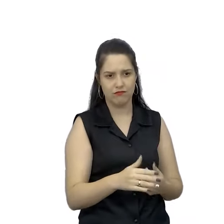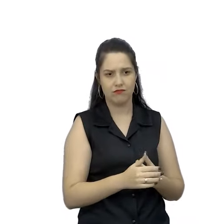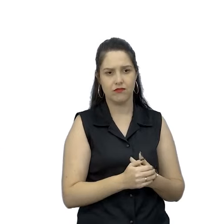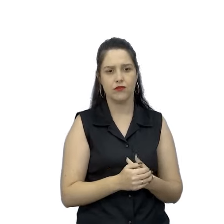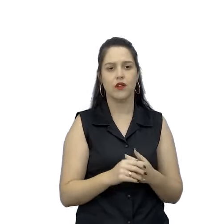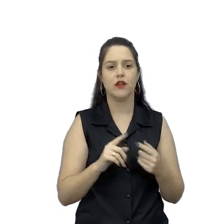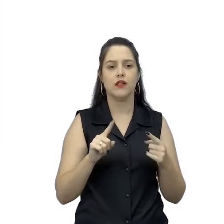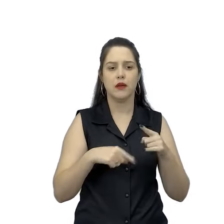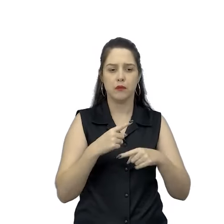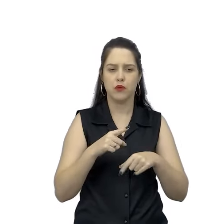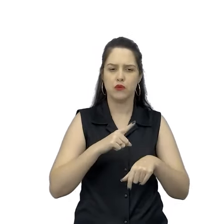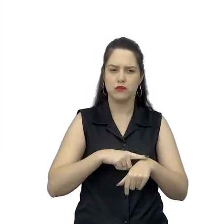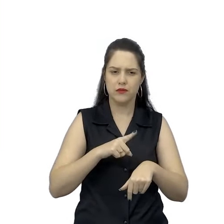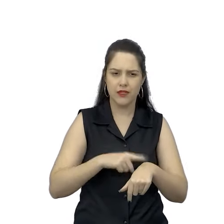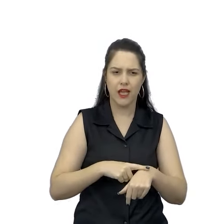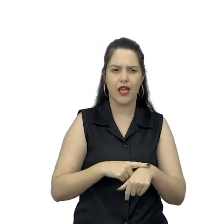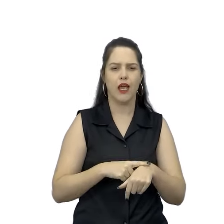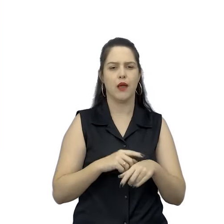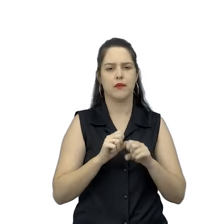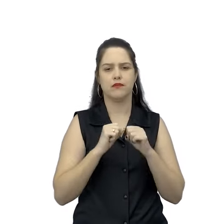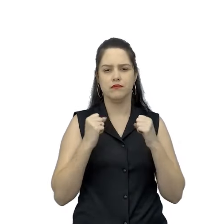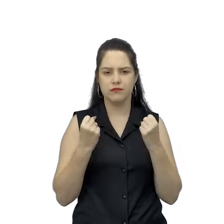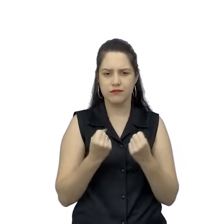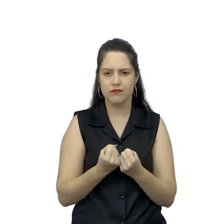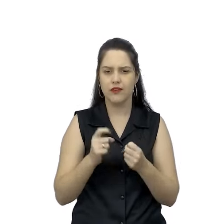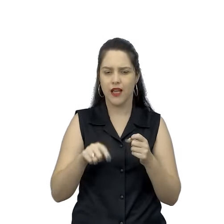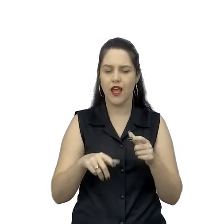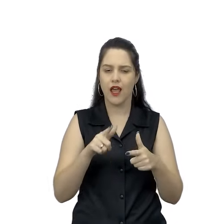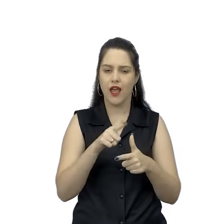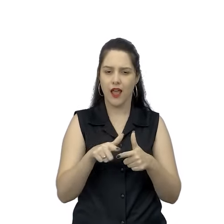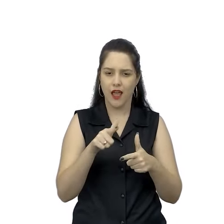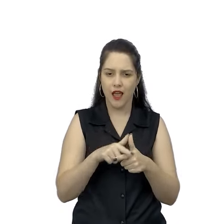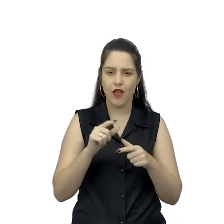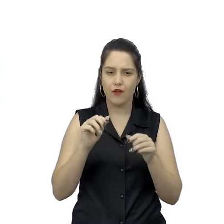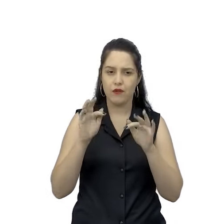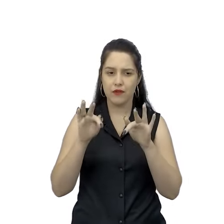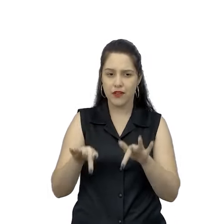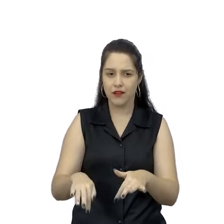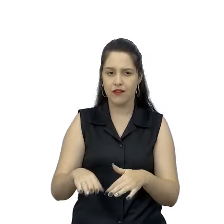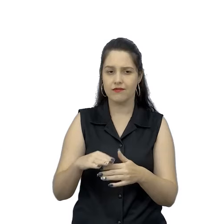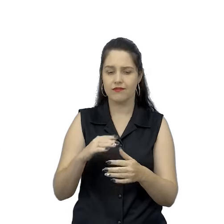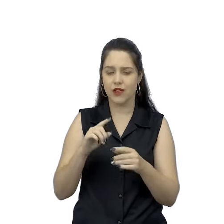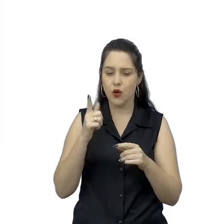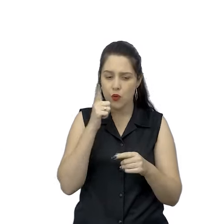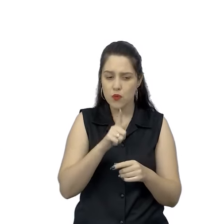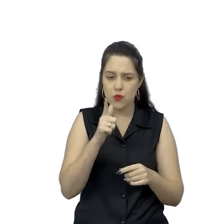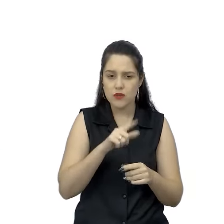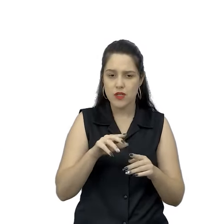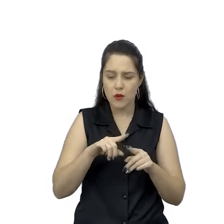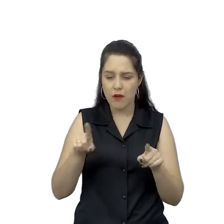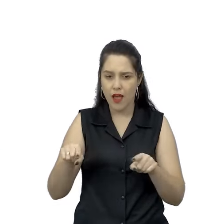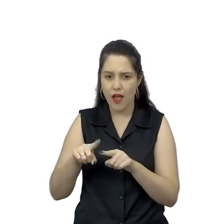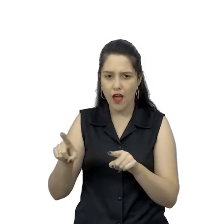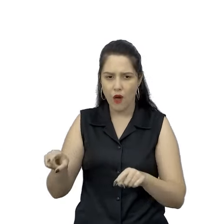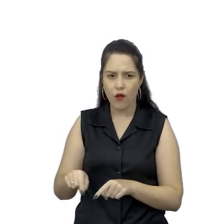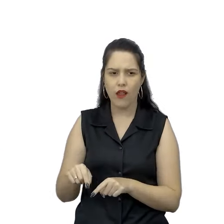um tempo, né? A gente sempre peca nessa situação. Será que conseguimos elaborar nossa aula, conseguimos